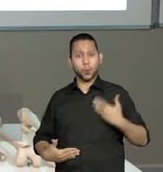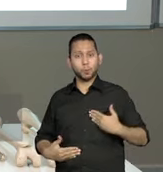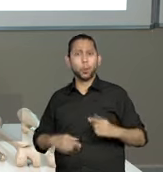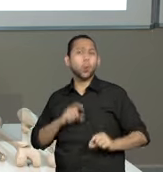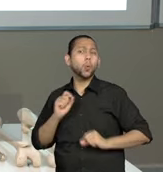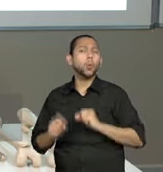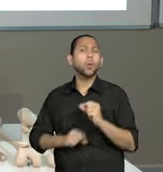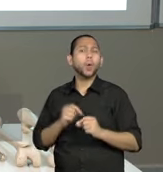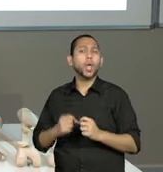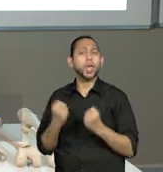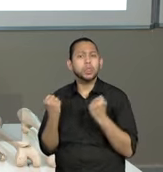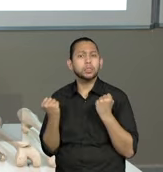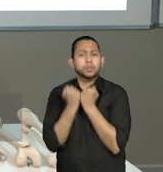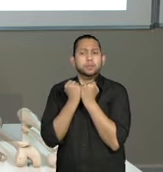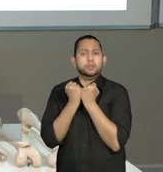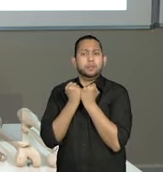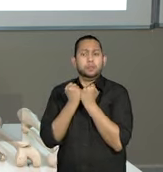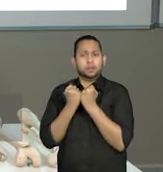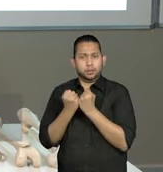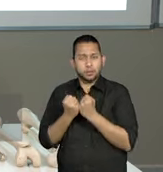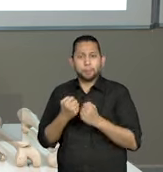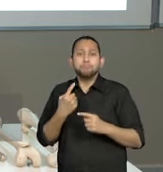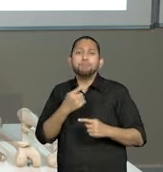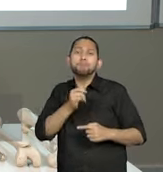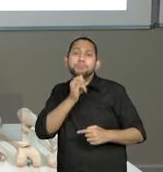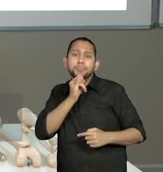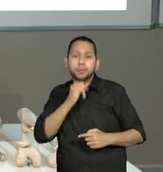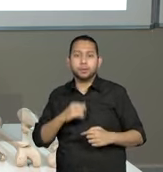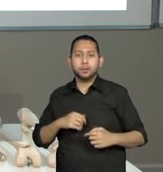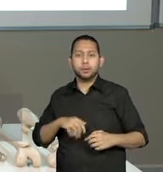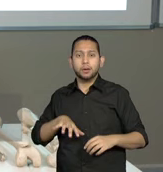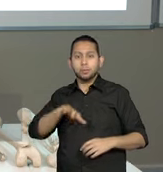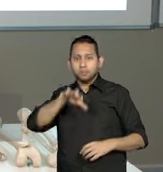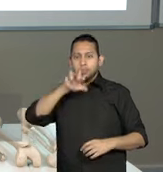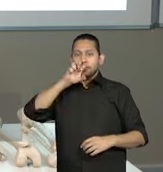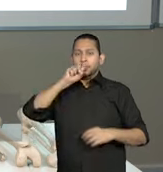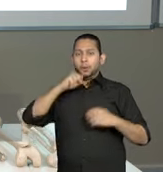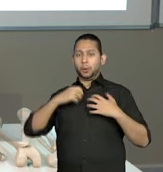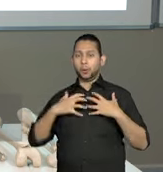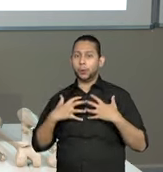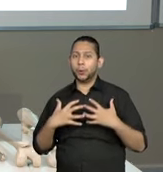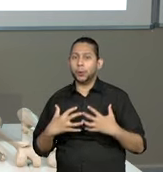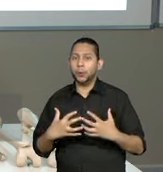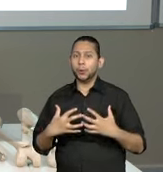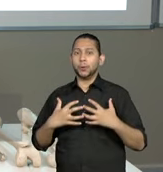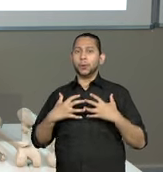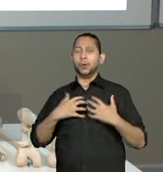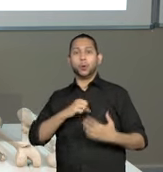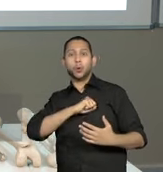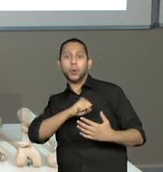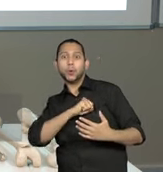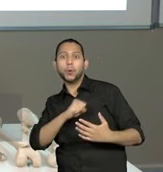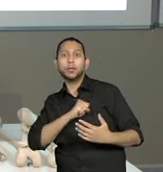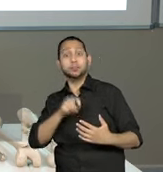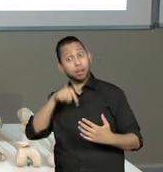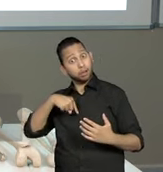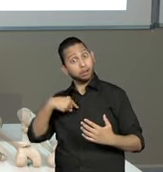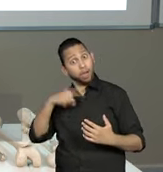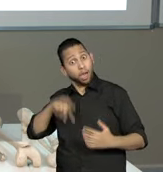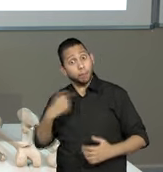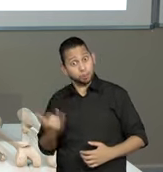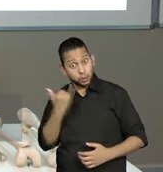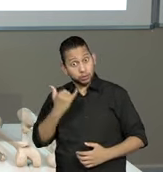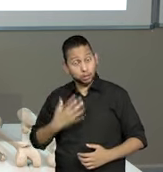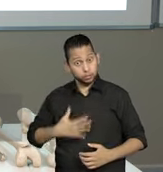quê? Principalmente os órgãos vitais mais importantes para que